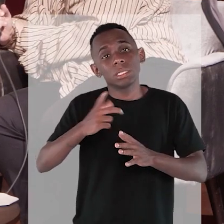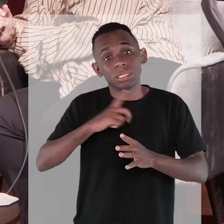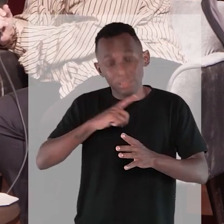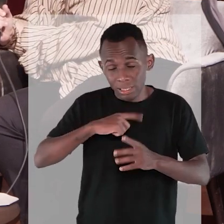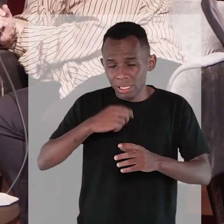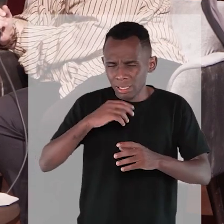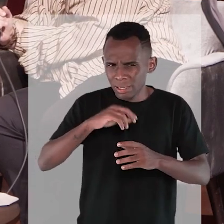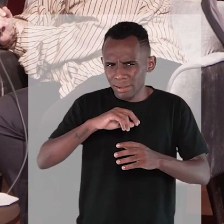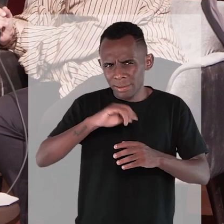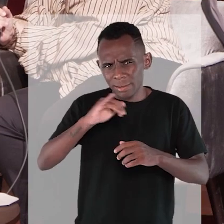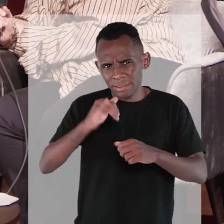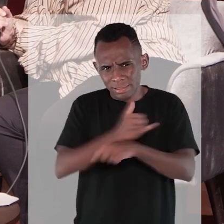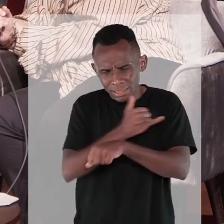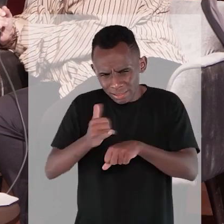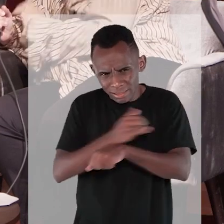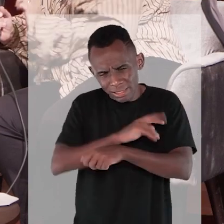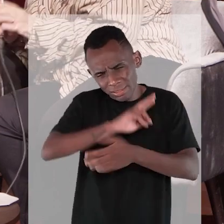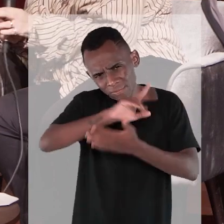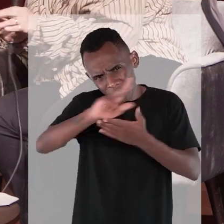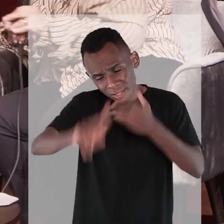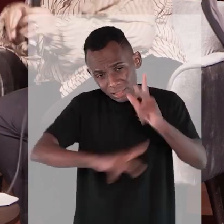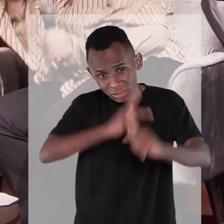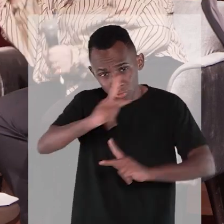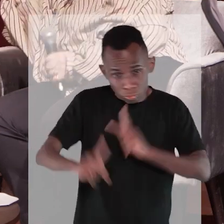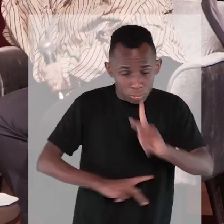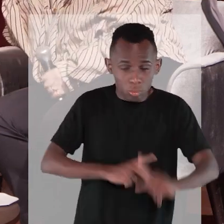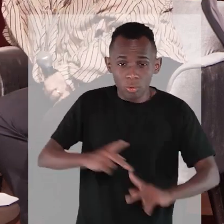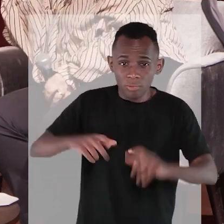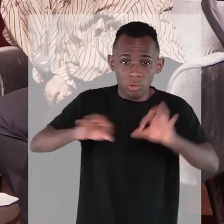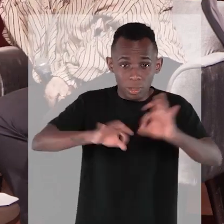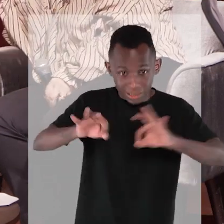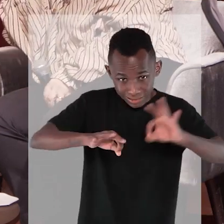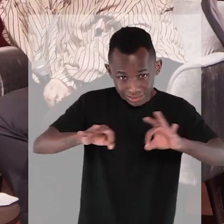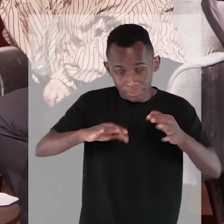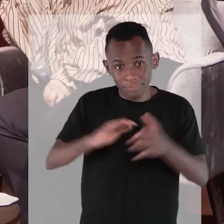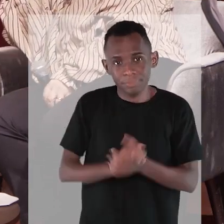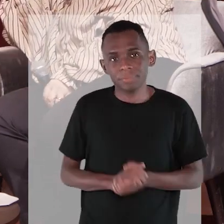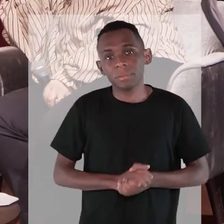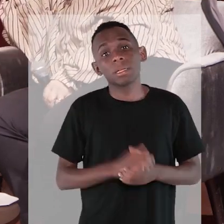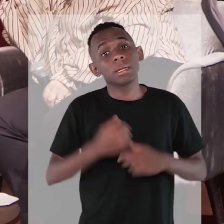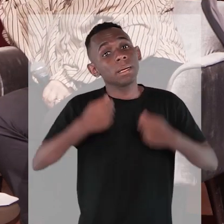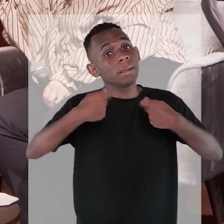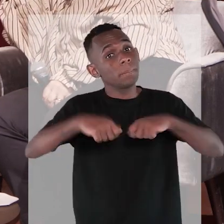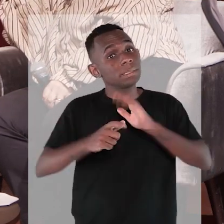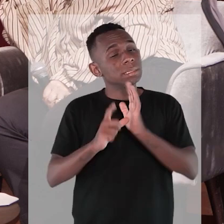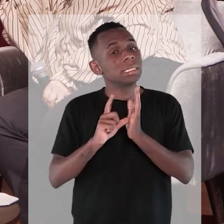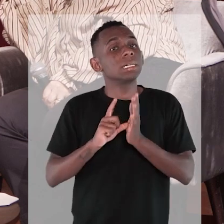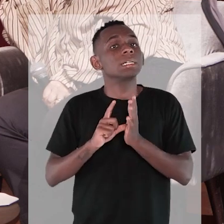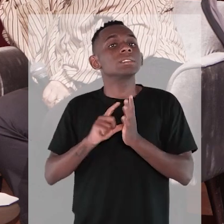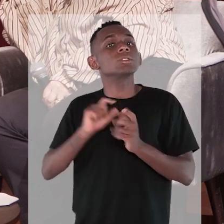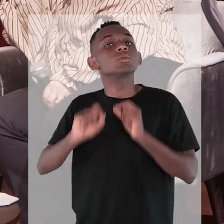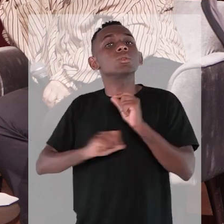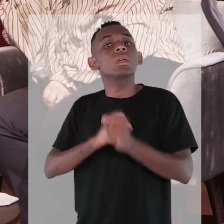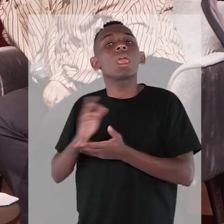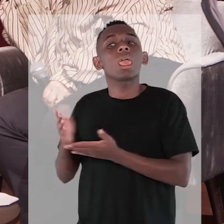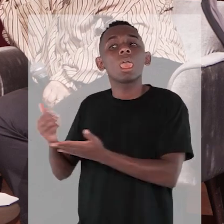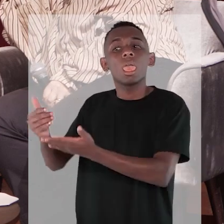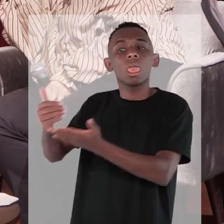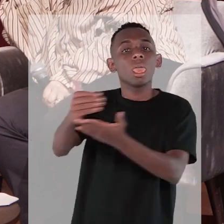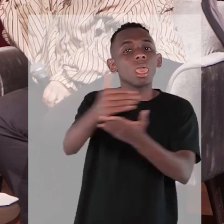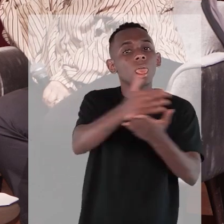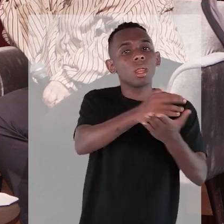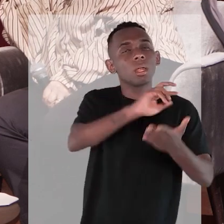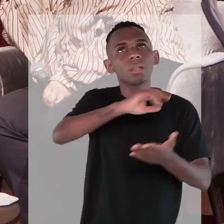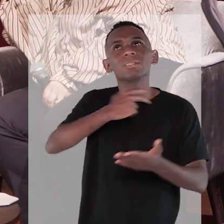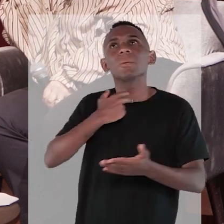várias formas de massa, mas é preciso que você tenha, né, digamos assim, um elemento catalisador, que não pode ser um